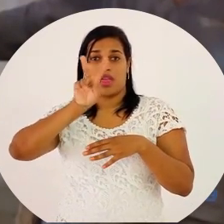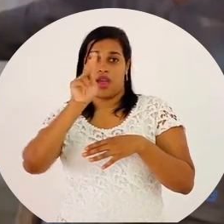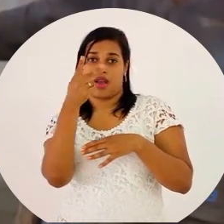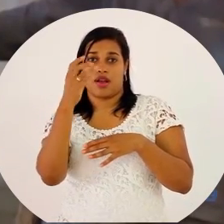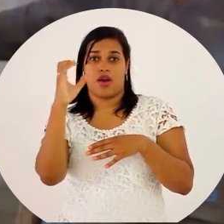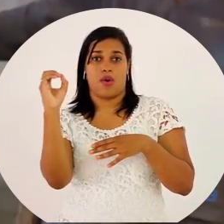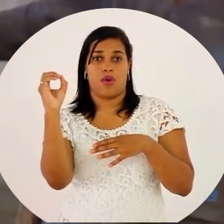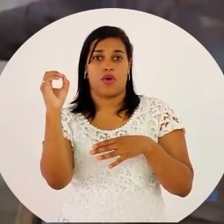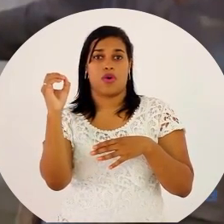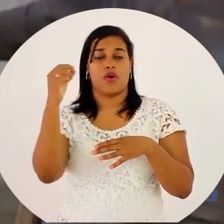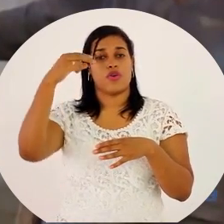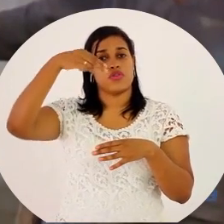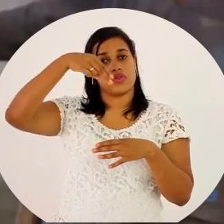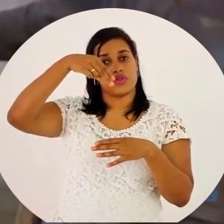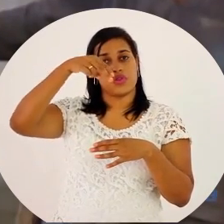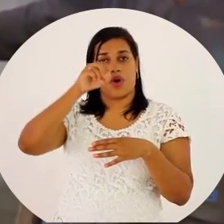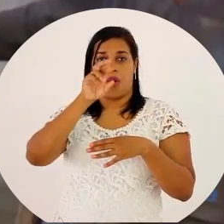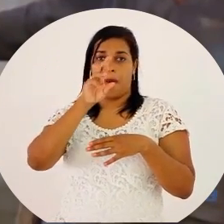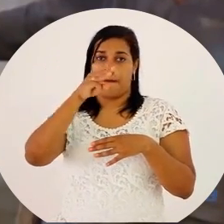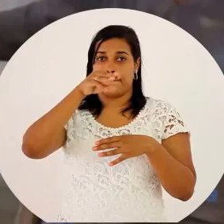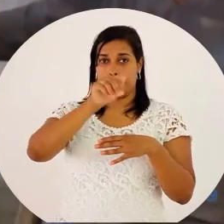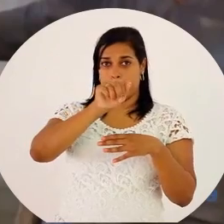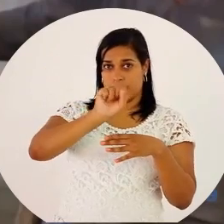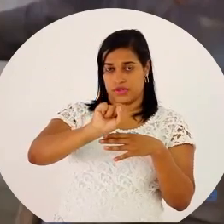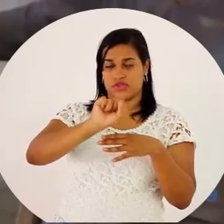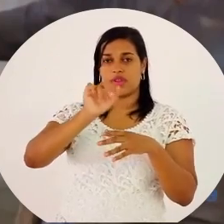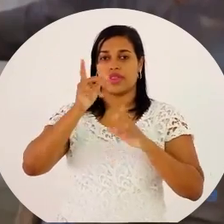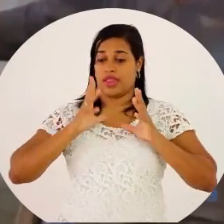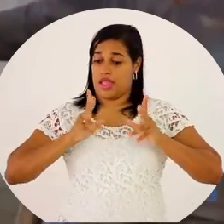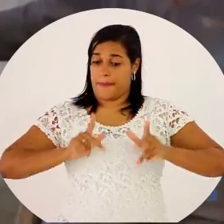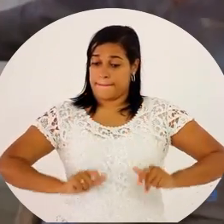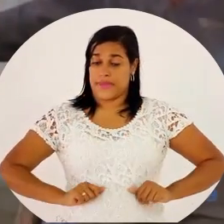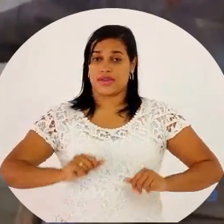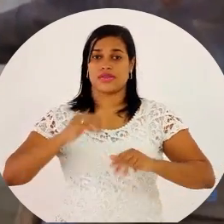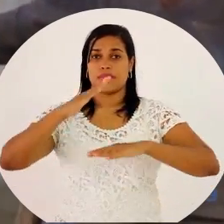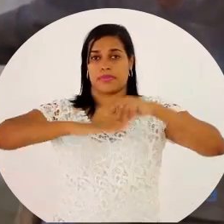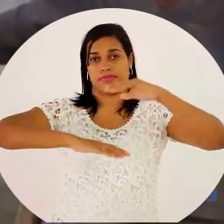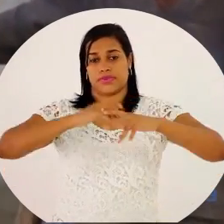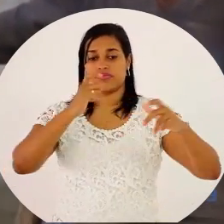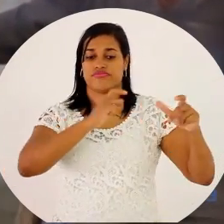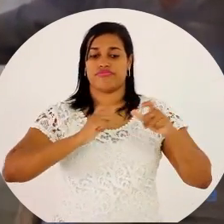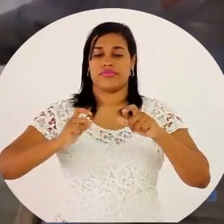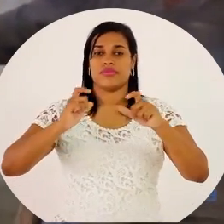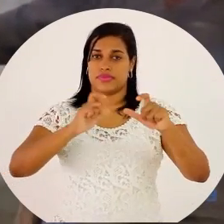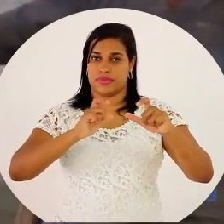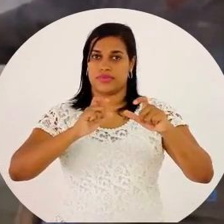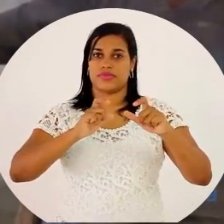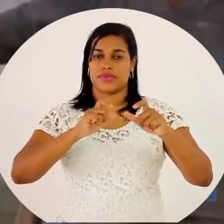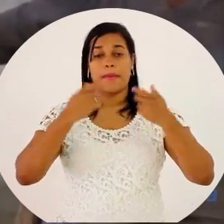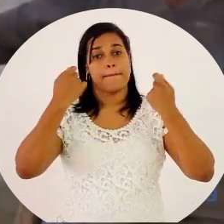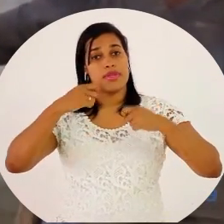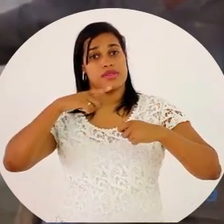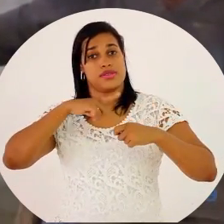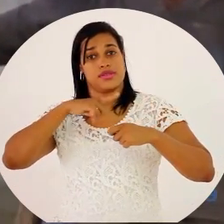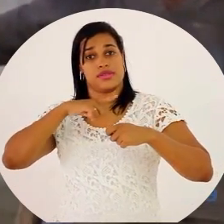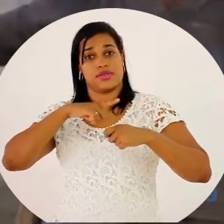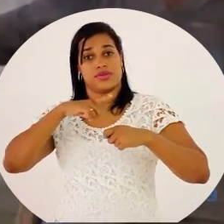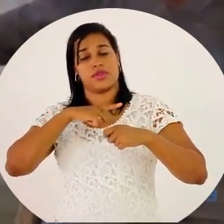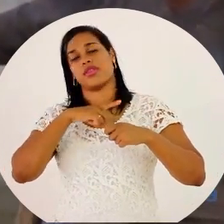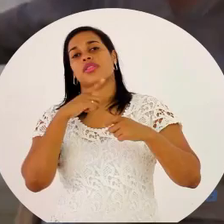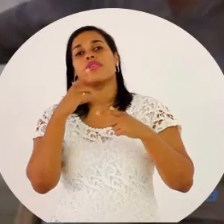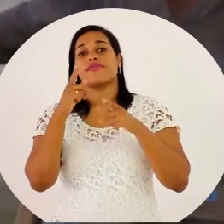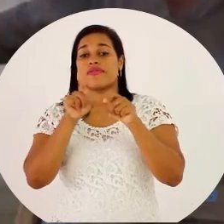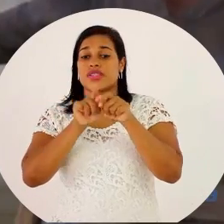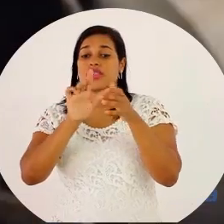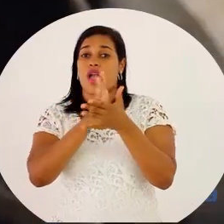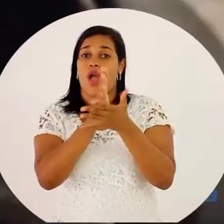Fundacentro, normas de higiene ocupacional. Lá ele vai explicar, por exemplo, o ruído. Eu vou ter que fazer uma dosimetria com o trabalhador aqui que está